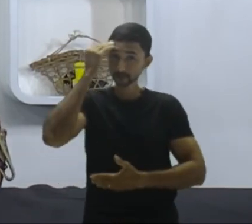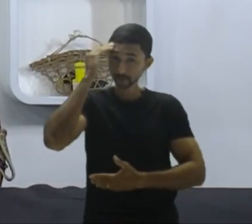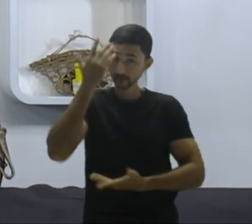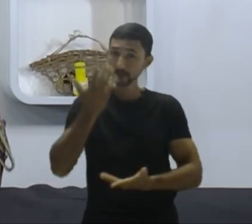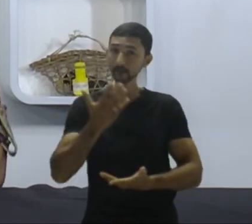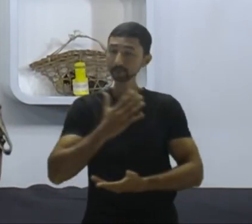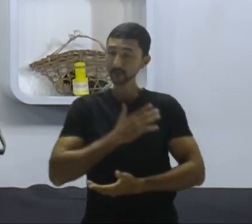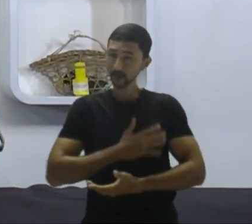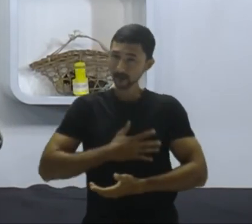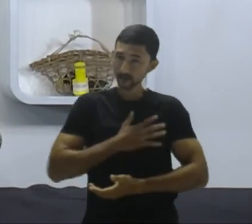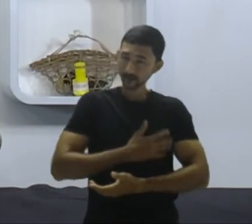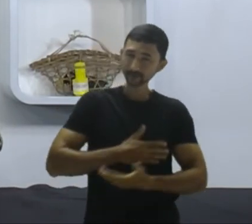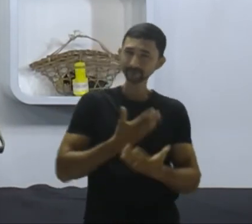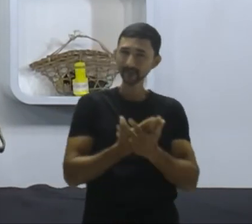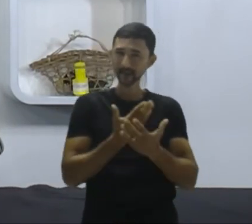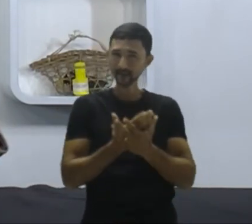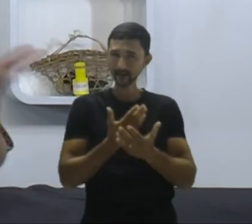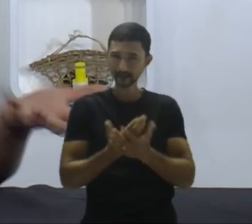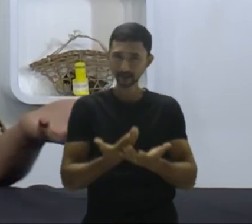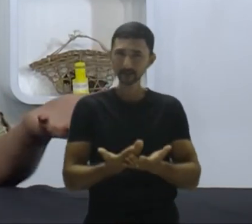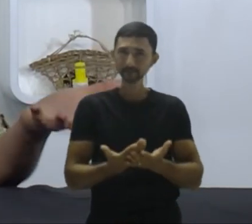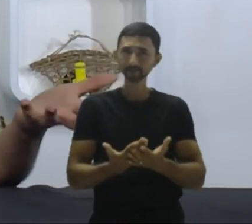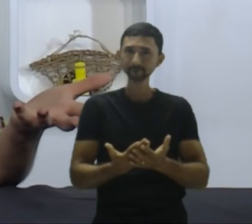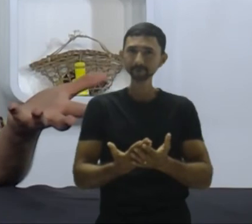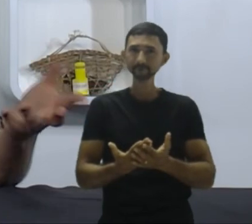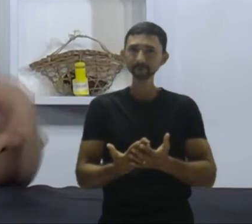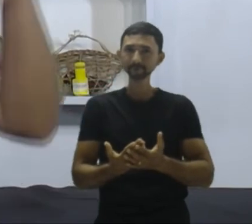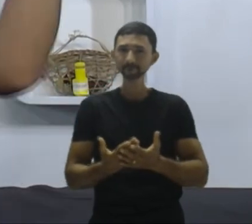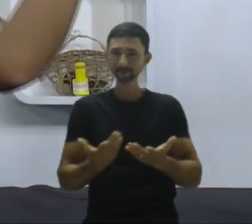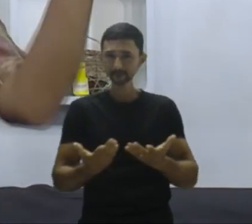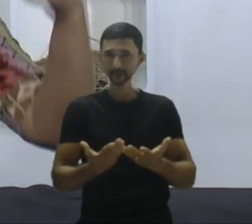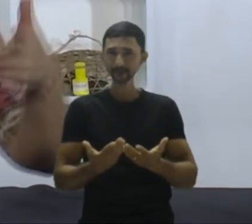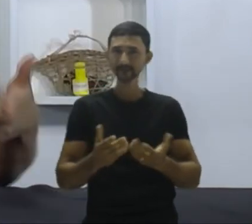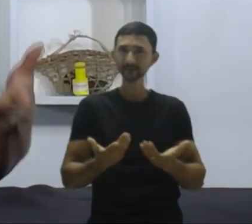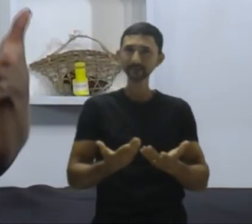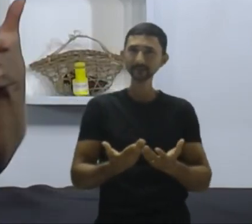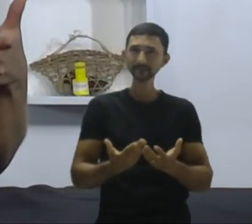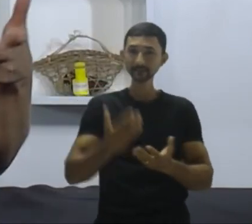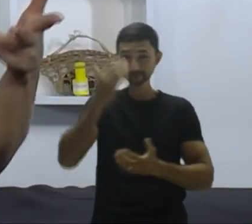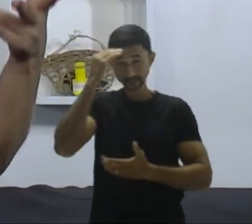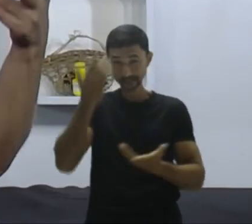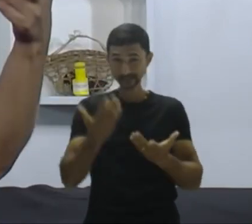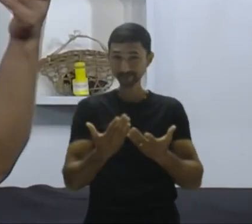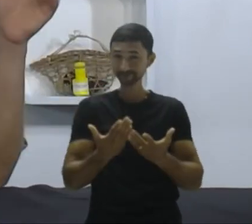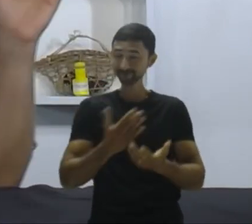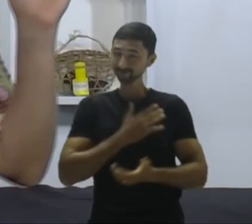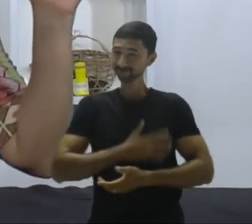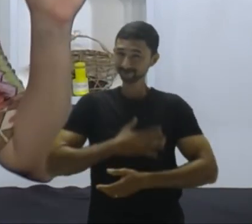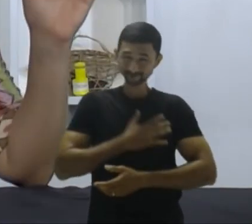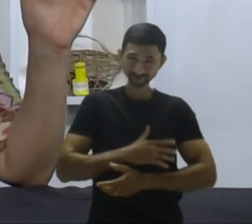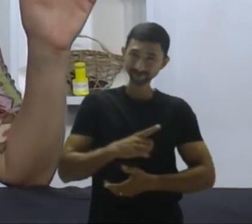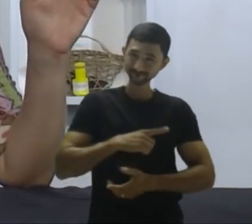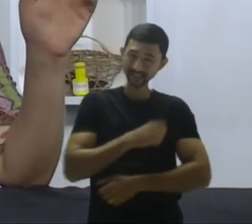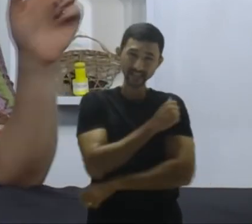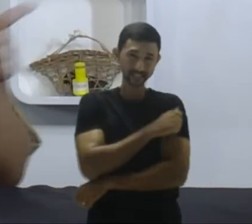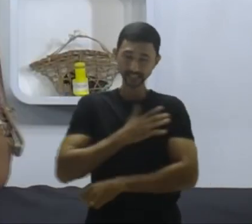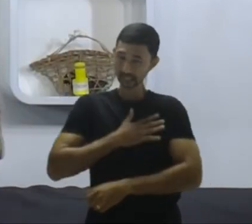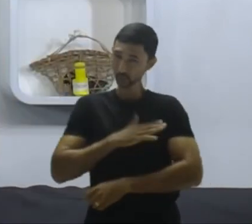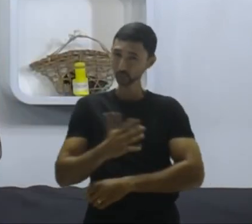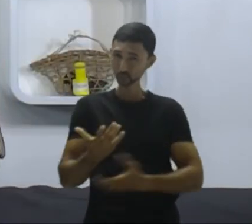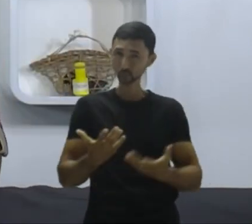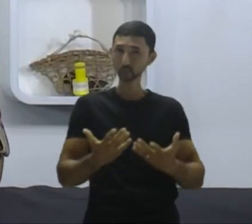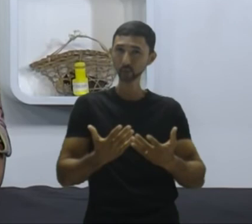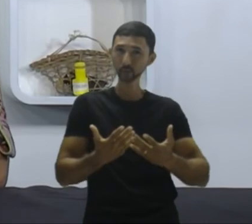da aula. Eu sei que eu não consegui agradar a gregos e troianos, né? Essa